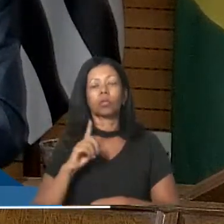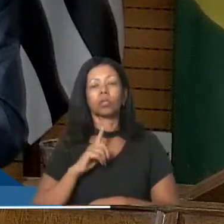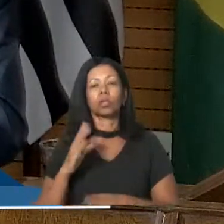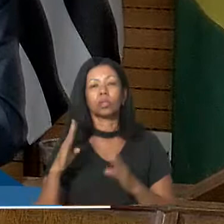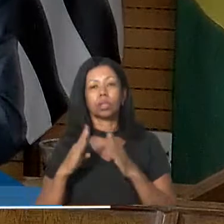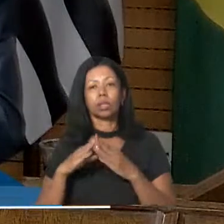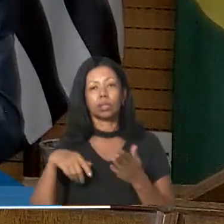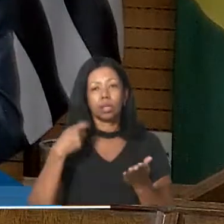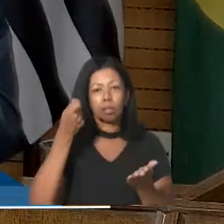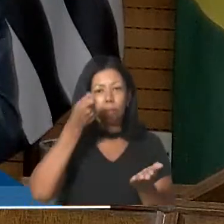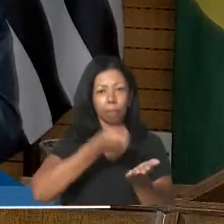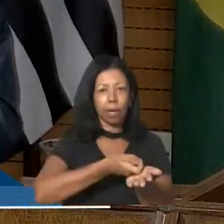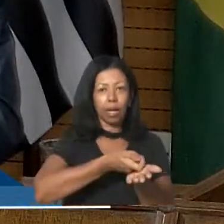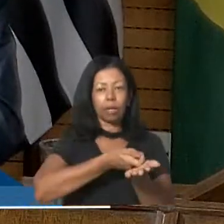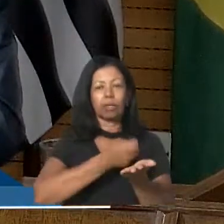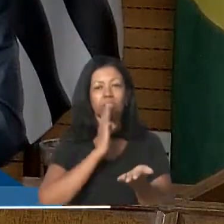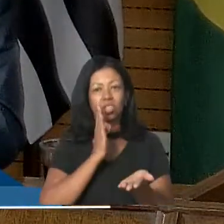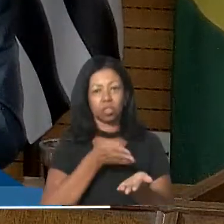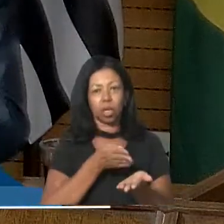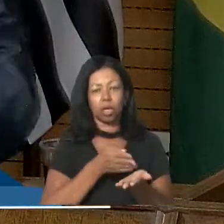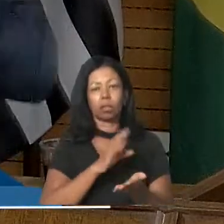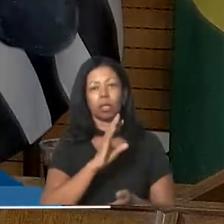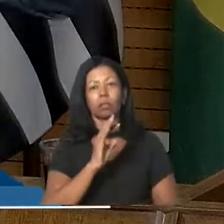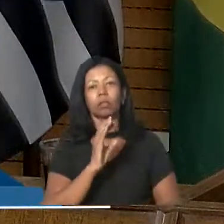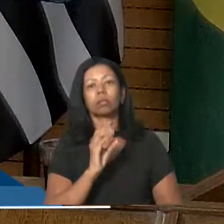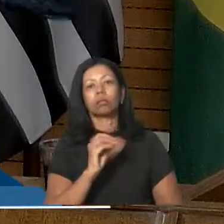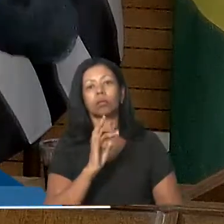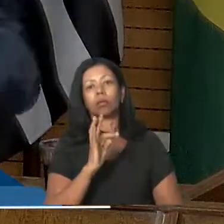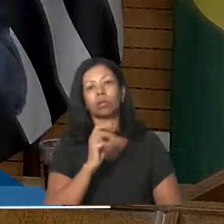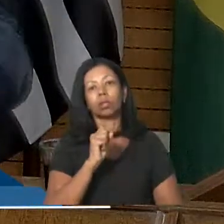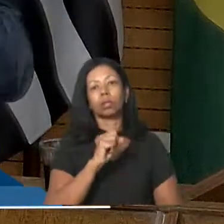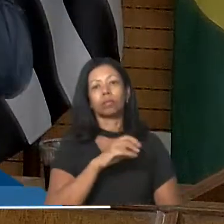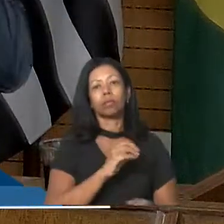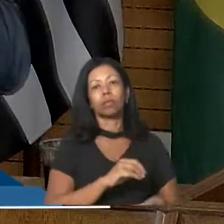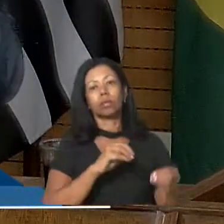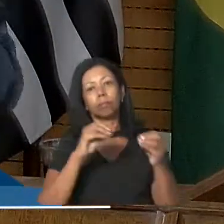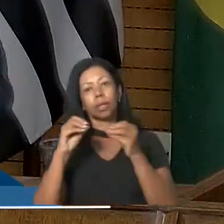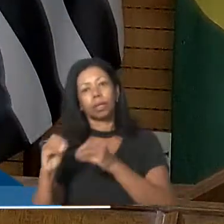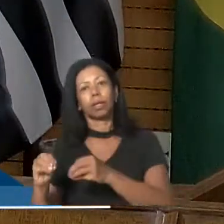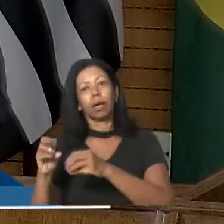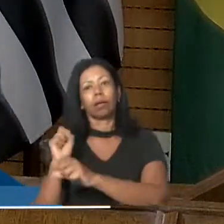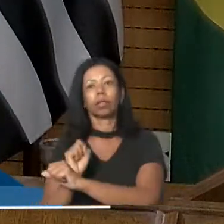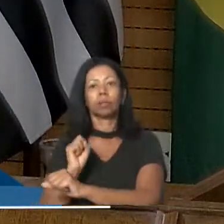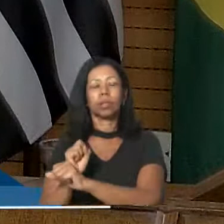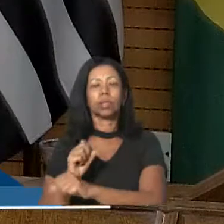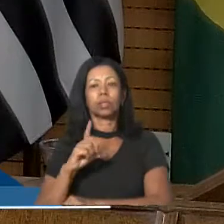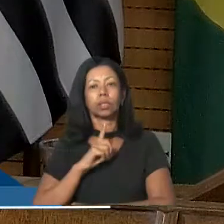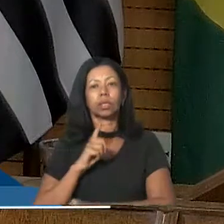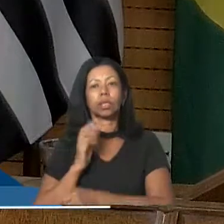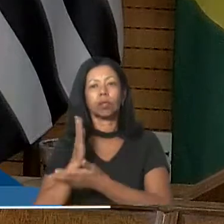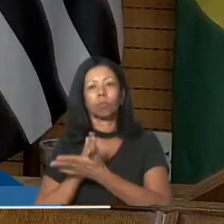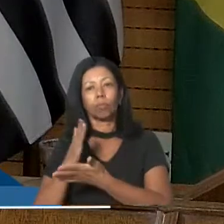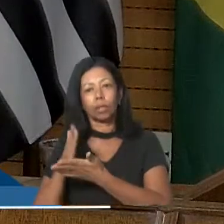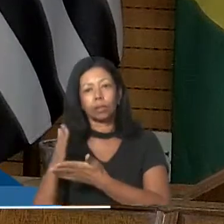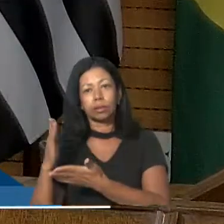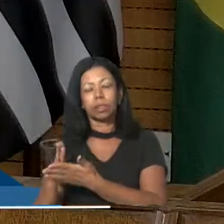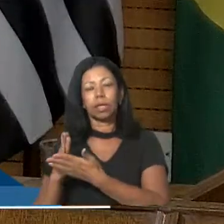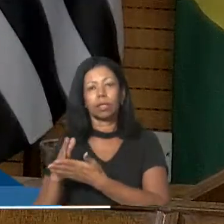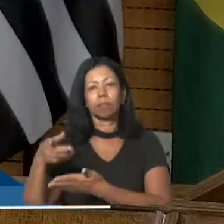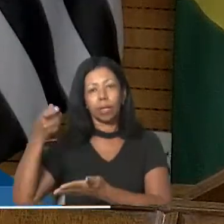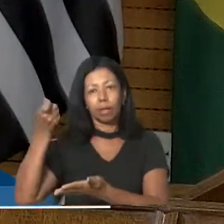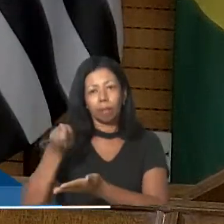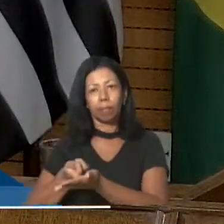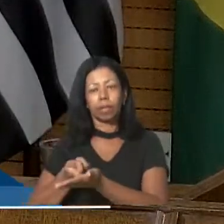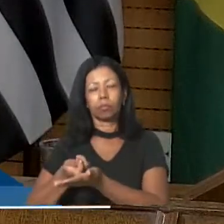casas pagas, quitadas nas cotas, tiveram que ir para lá, com a esperança de que teriam parcelas para os seus pagamentos de